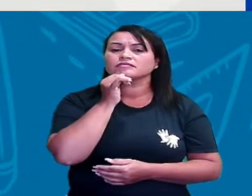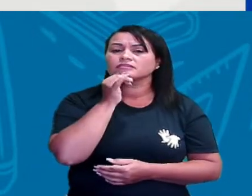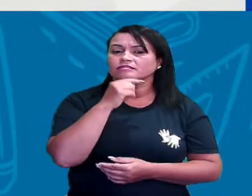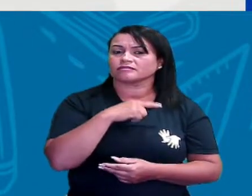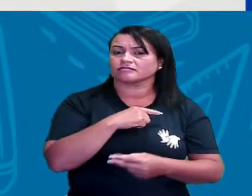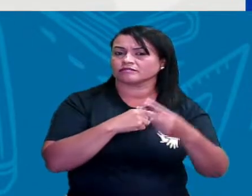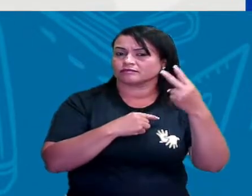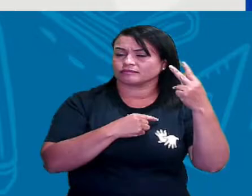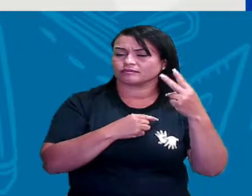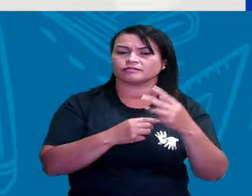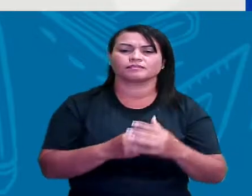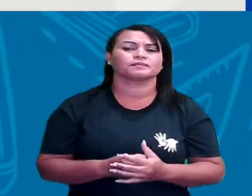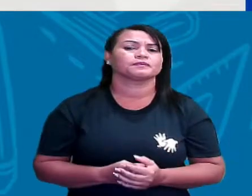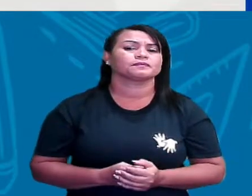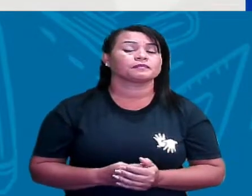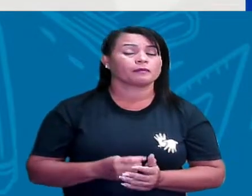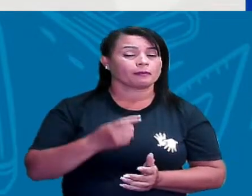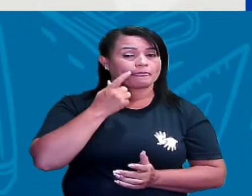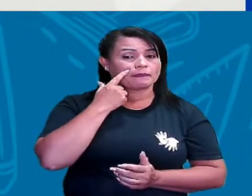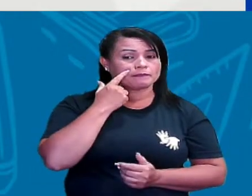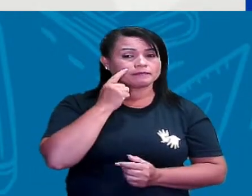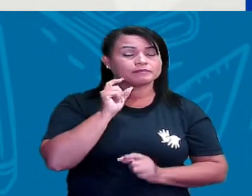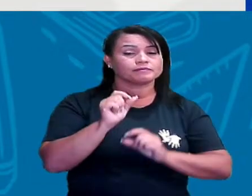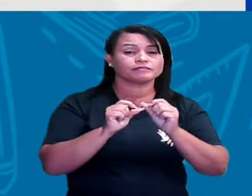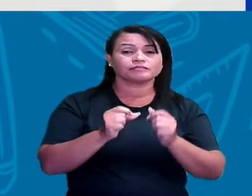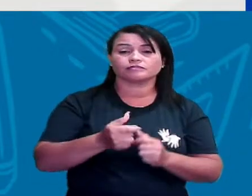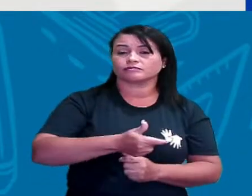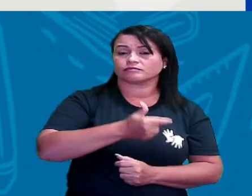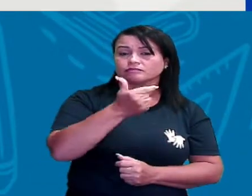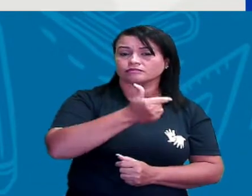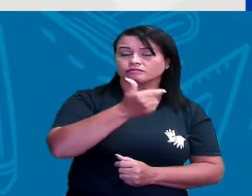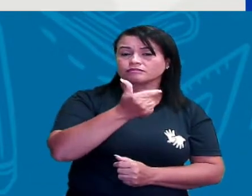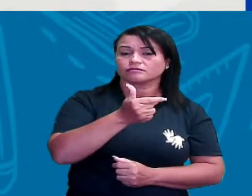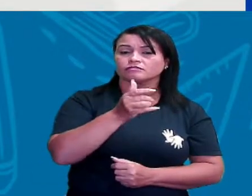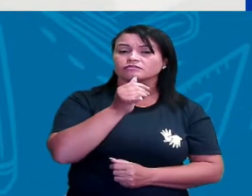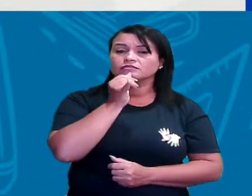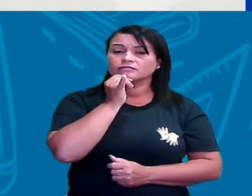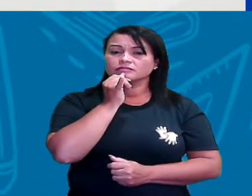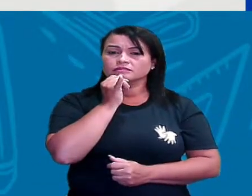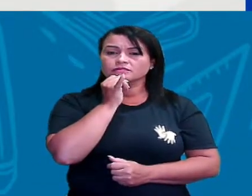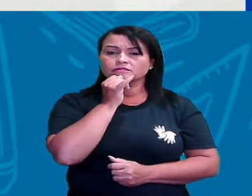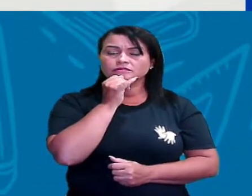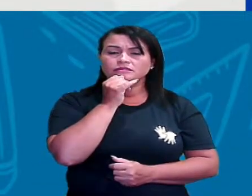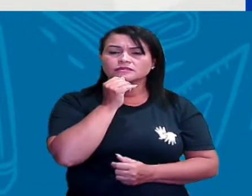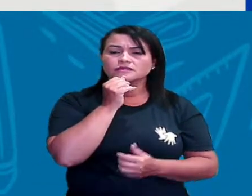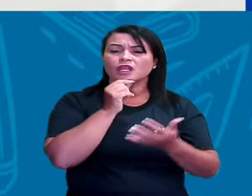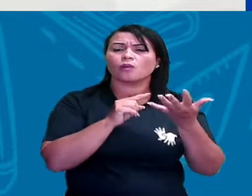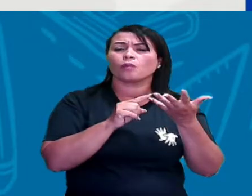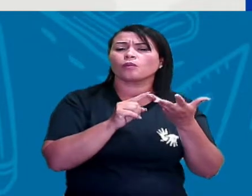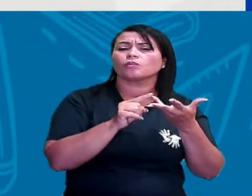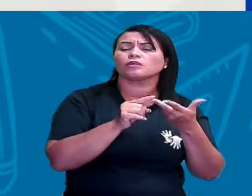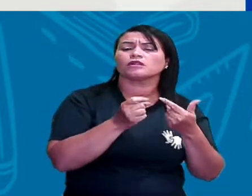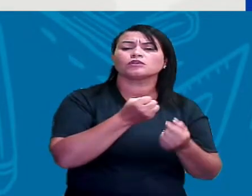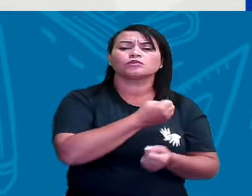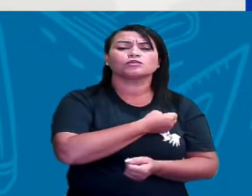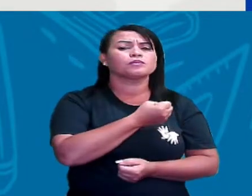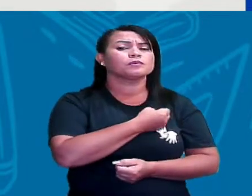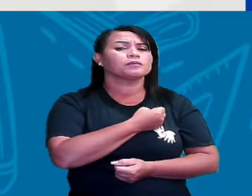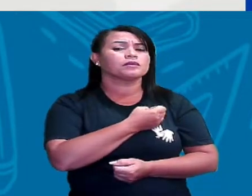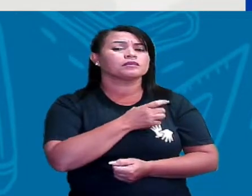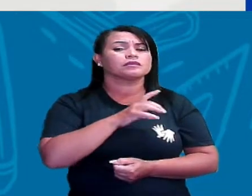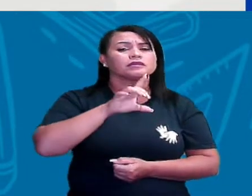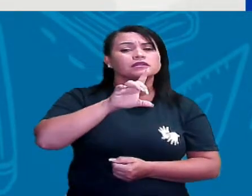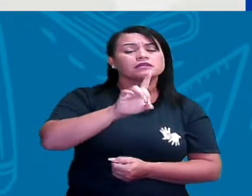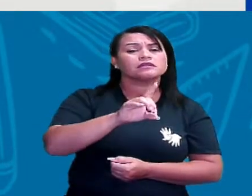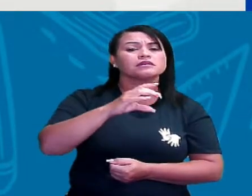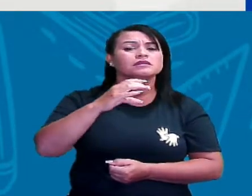2 exemplos para vocês. Então, vamos para o nosso segundo exemplo, onde eu digo o seguinte: determine a quantidade de números de dezenas e centenas e